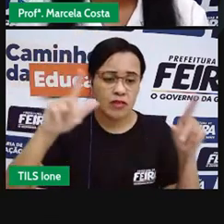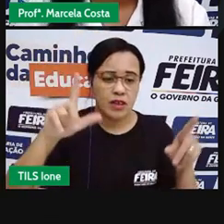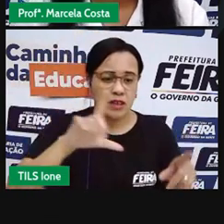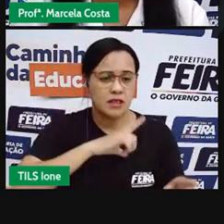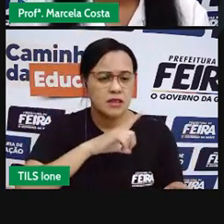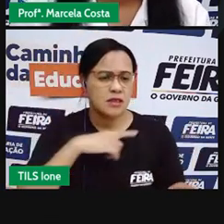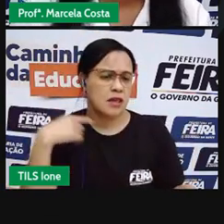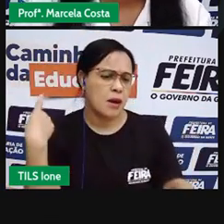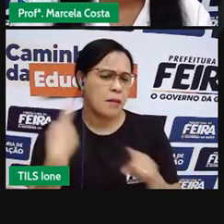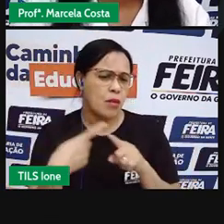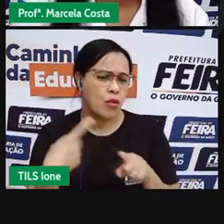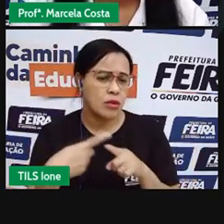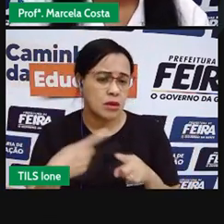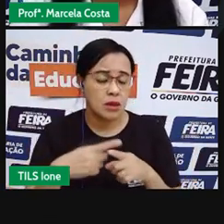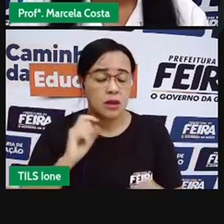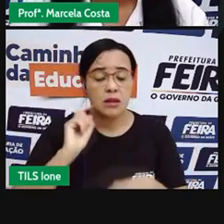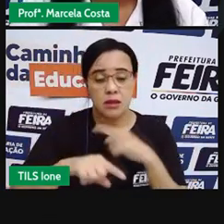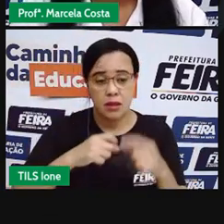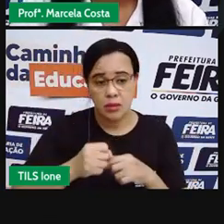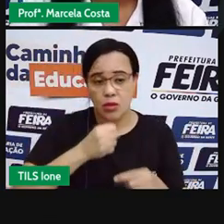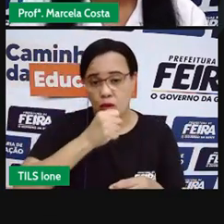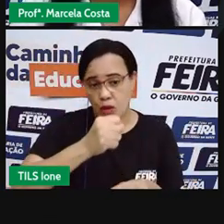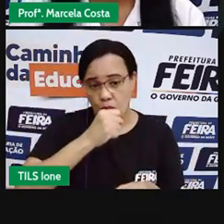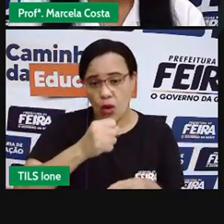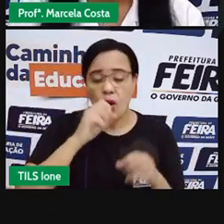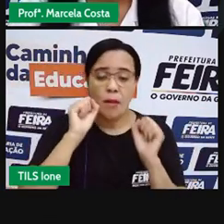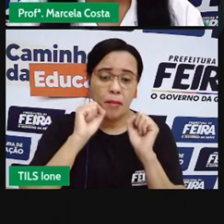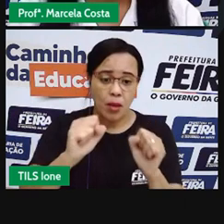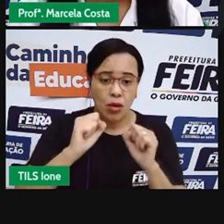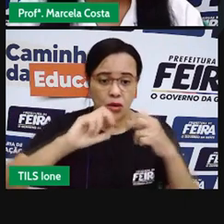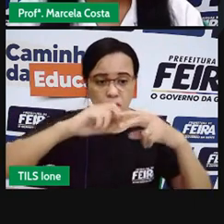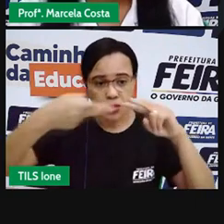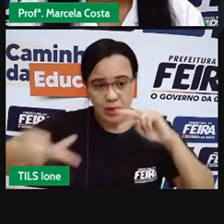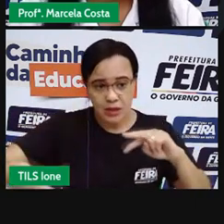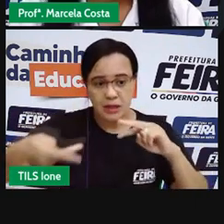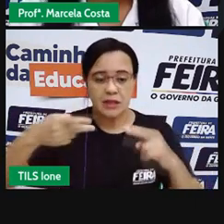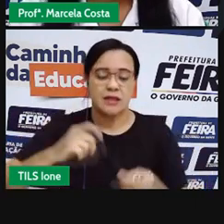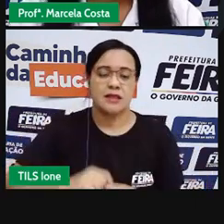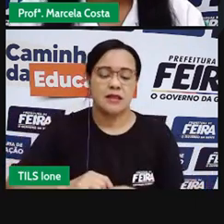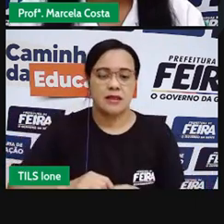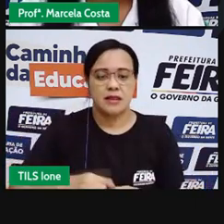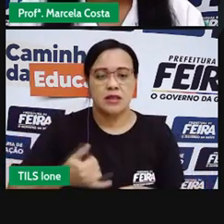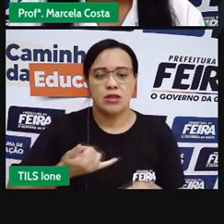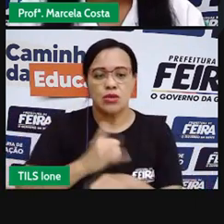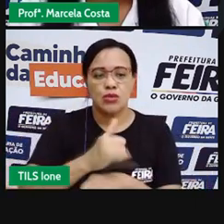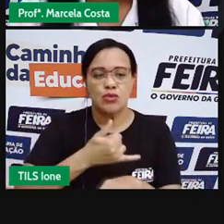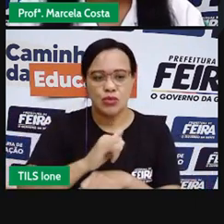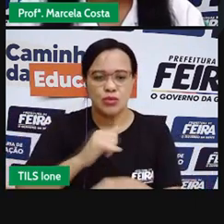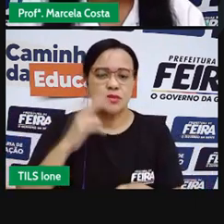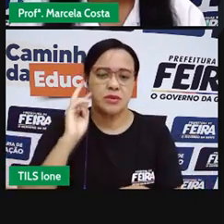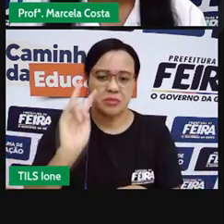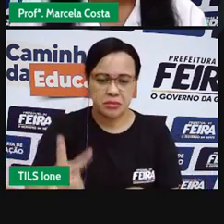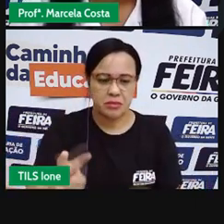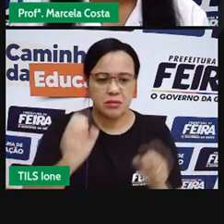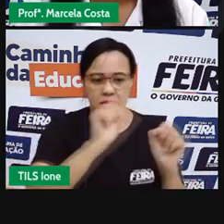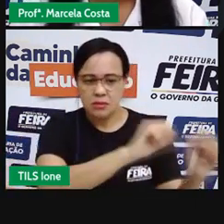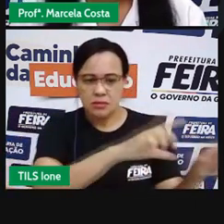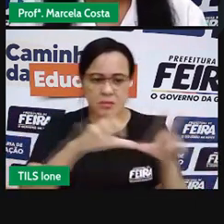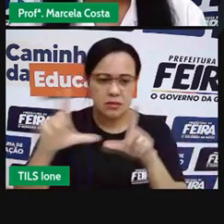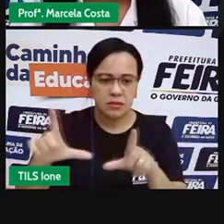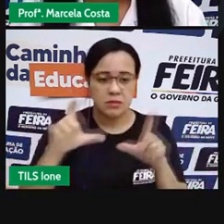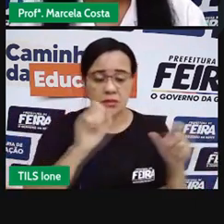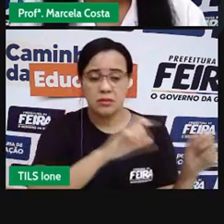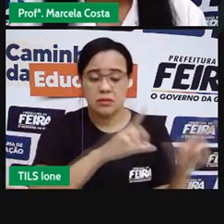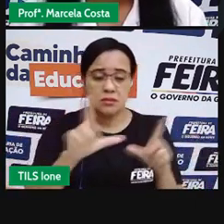Kids. Você pode acessar por meio desse link que eu estou mostrando aqui na apresentação, tá certo?